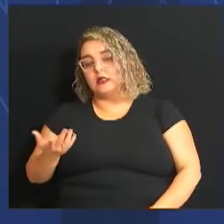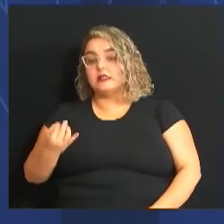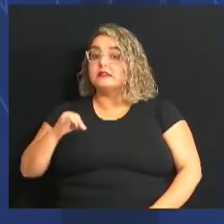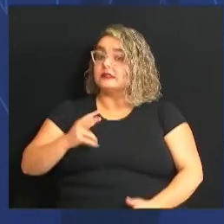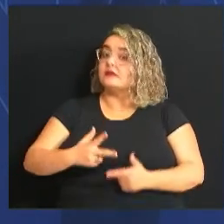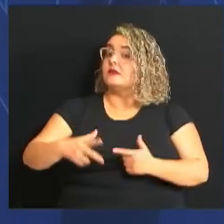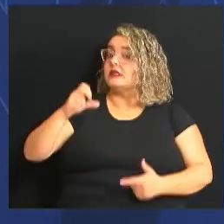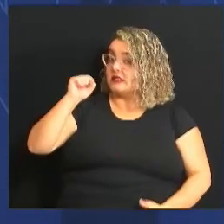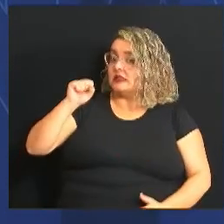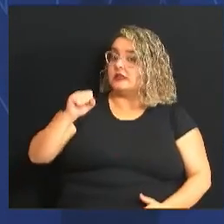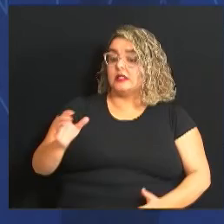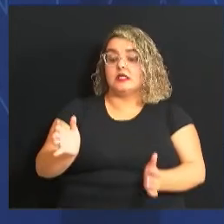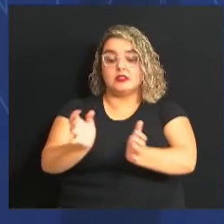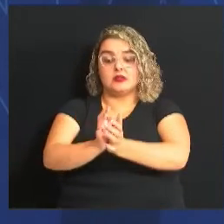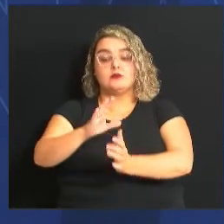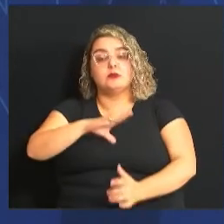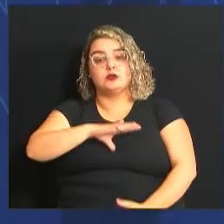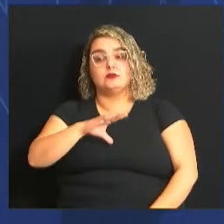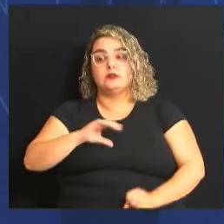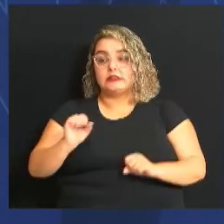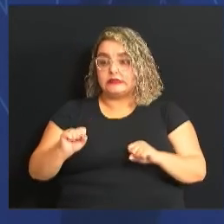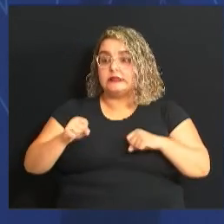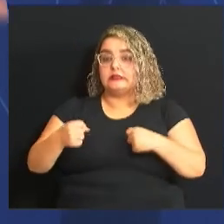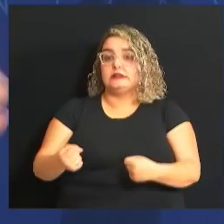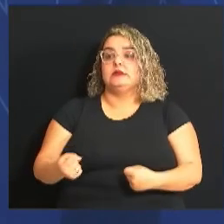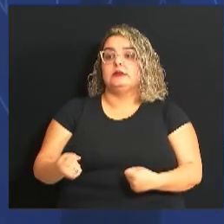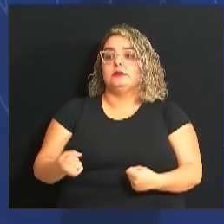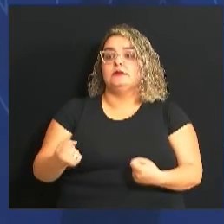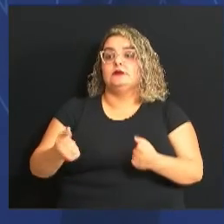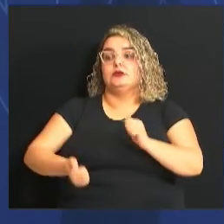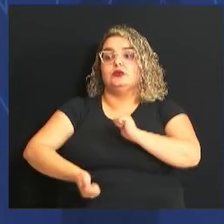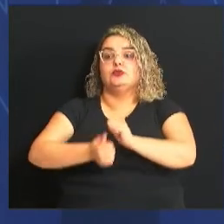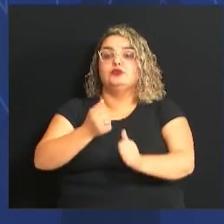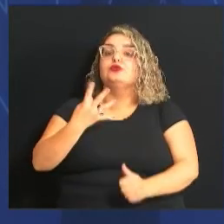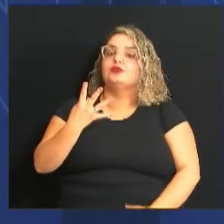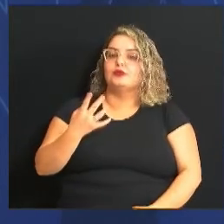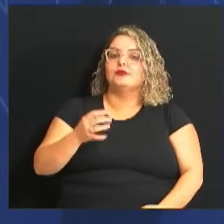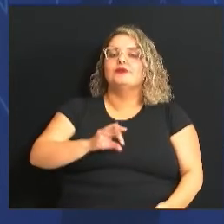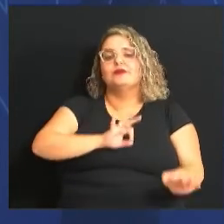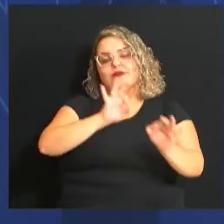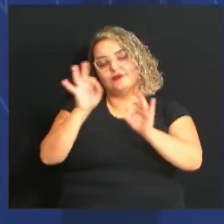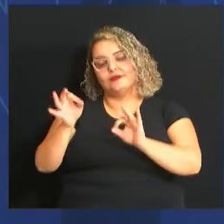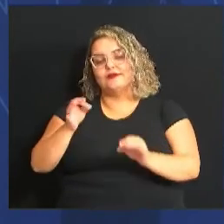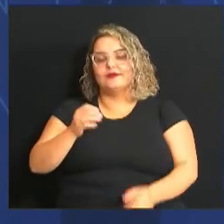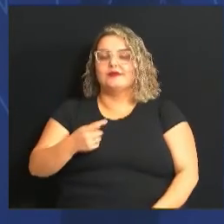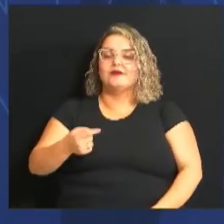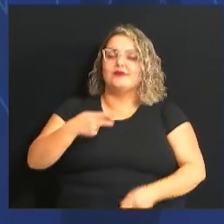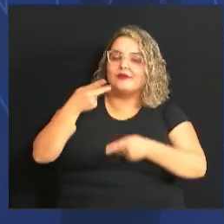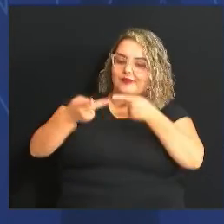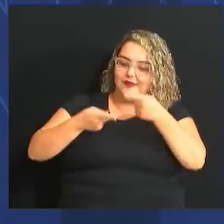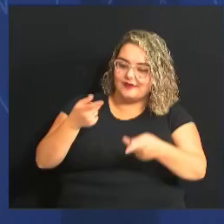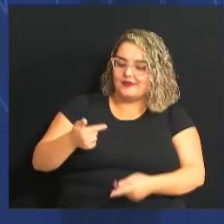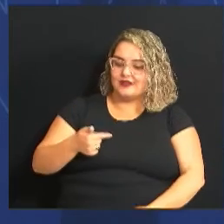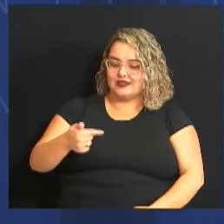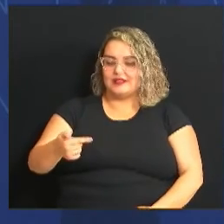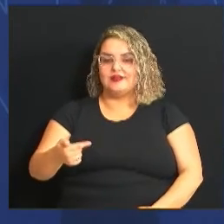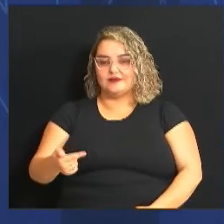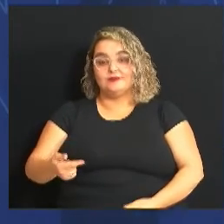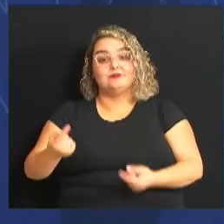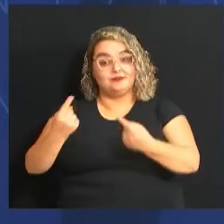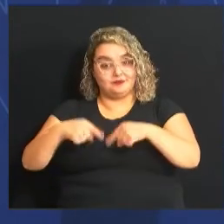equipe campineira, ela vai forçar o jogo 4, e claro que a gente vai falando aqui ao longo da semana sobre essa